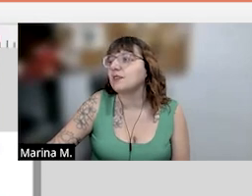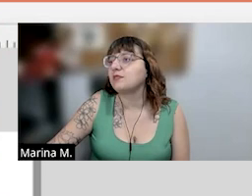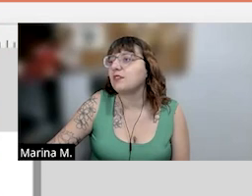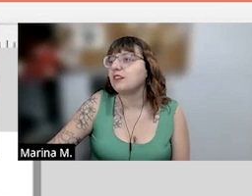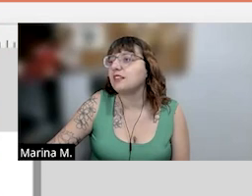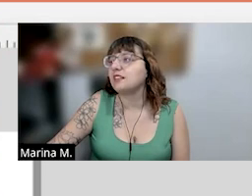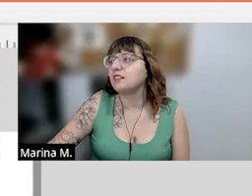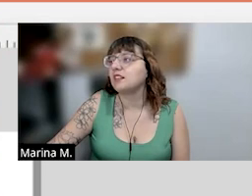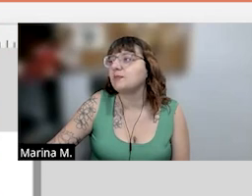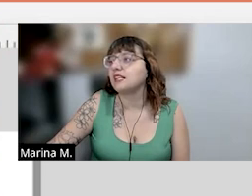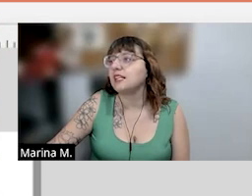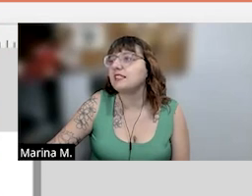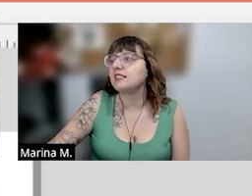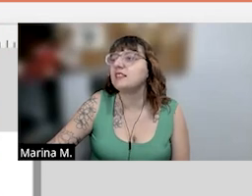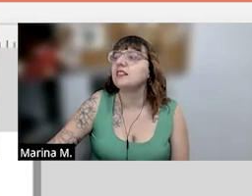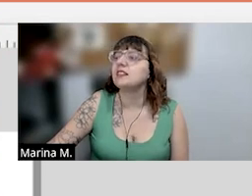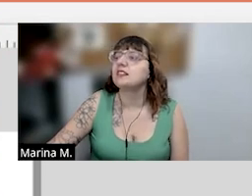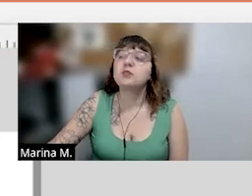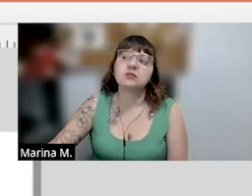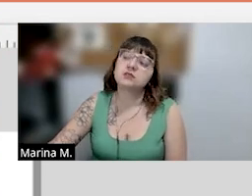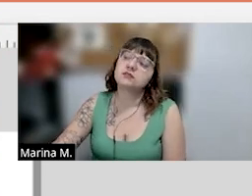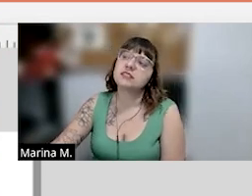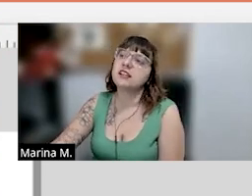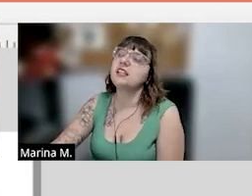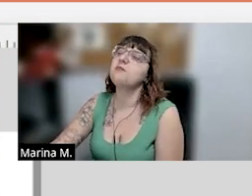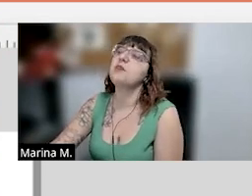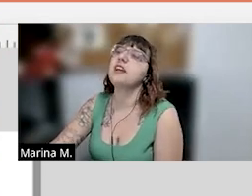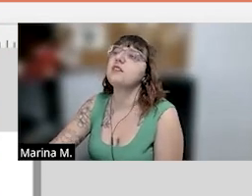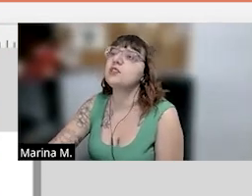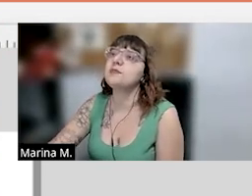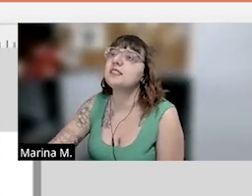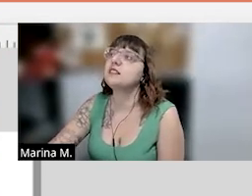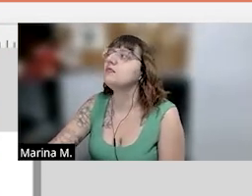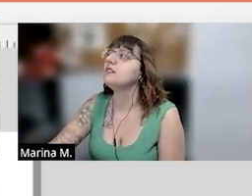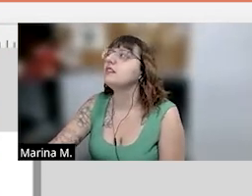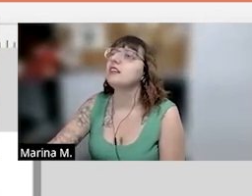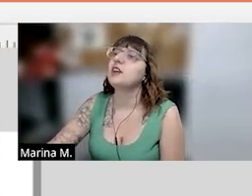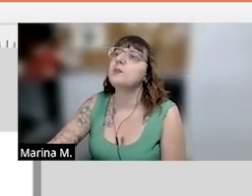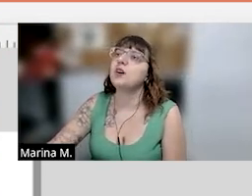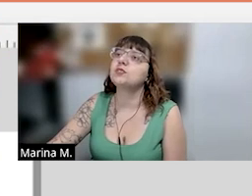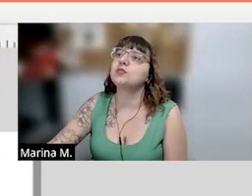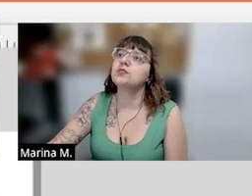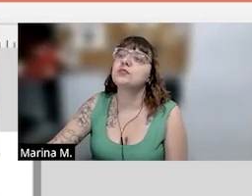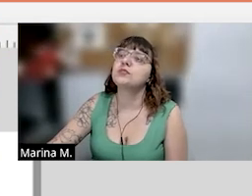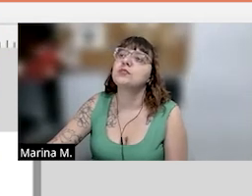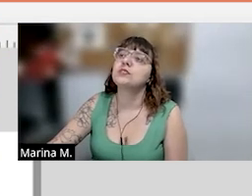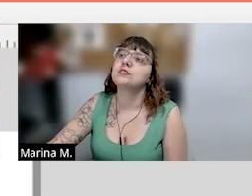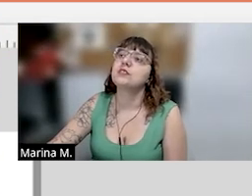tá para fora. Agora, beleza. Pronto, tem aqui meu layout de impressão. Eu